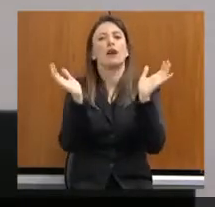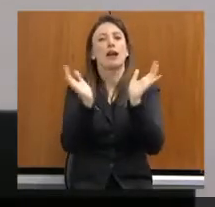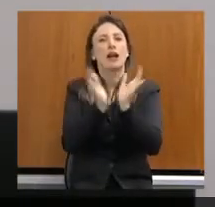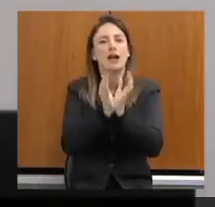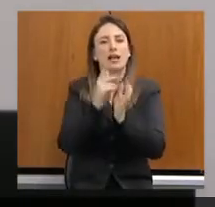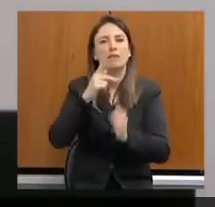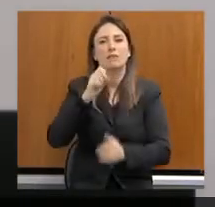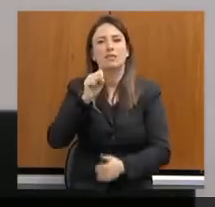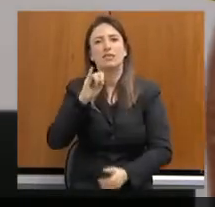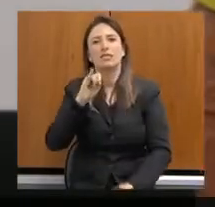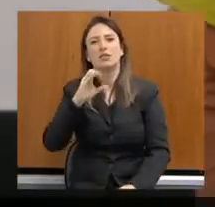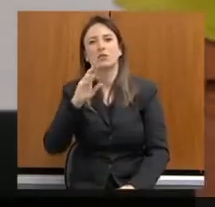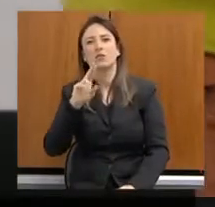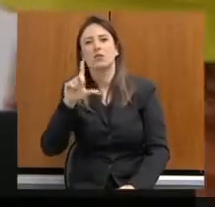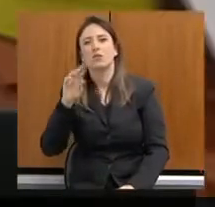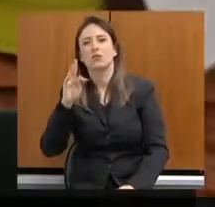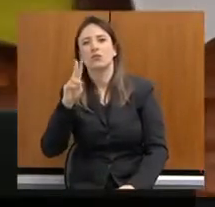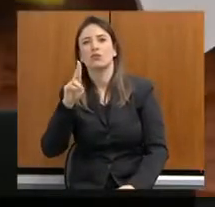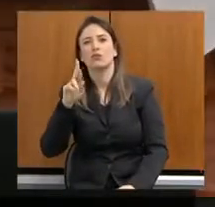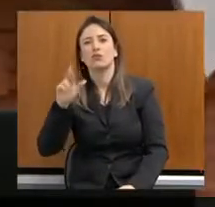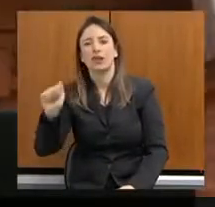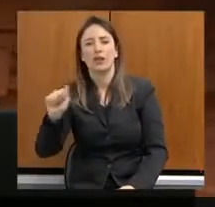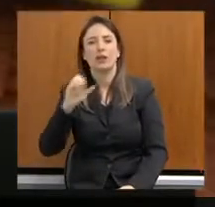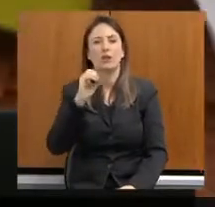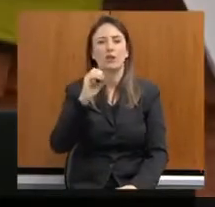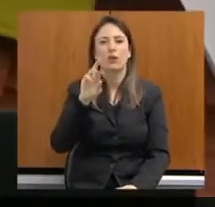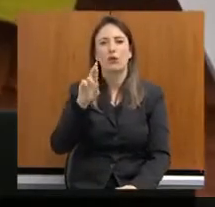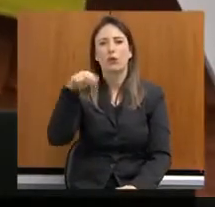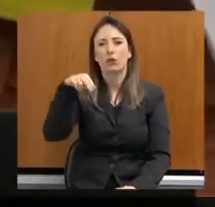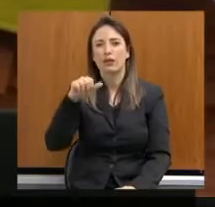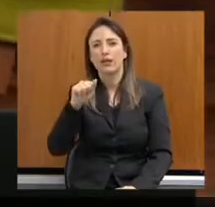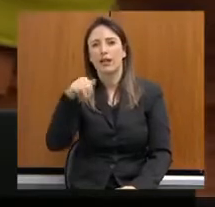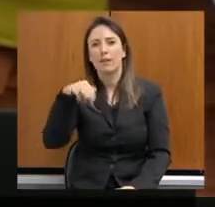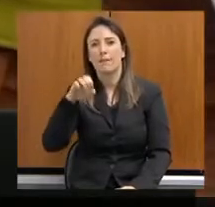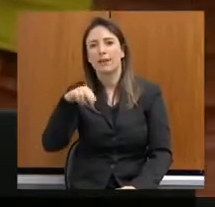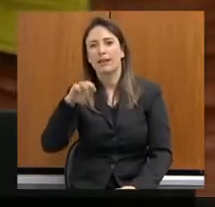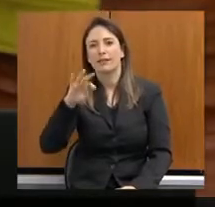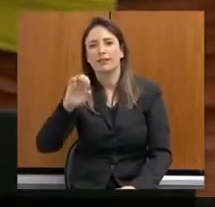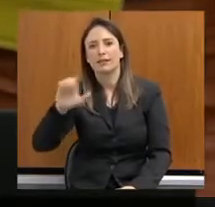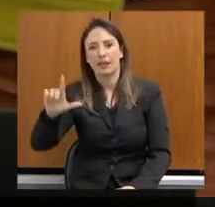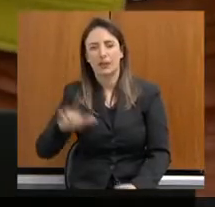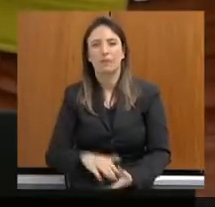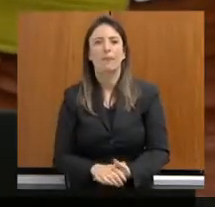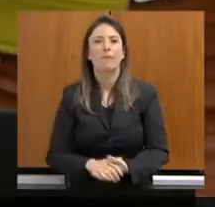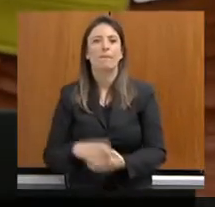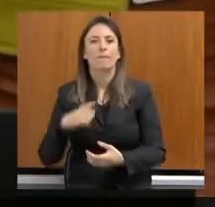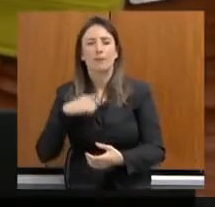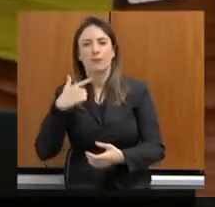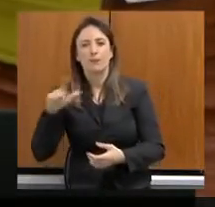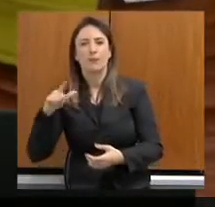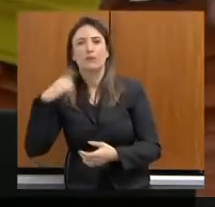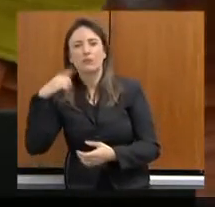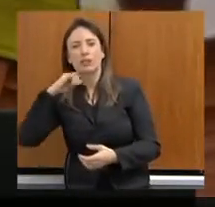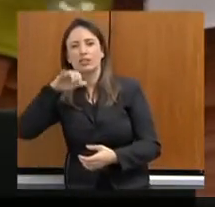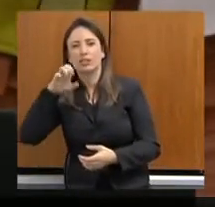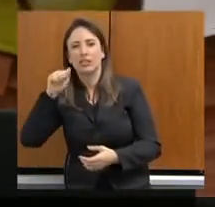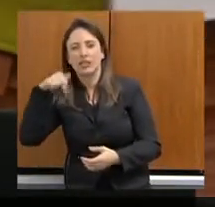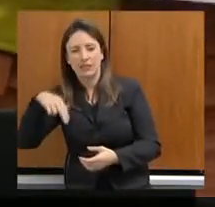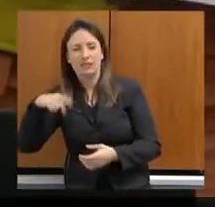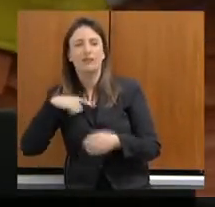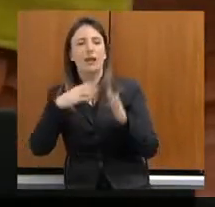deputado Cristiano Silveira o deputado que a subscreve requer a vossa excelência nos termos do artigo